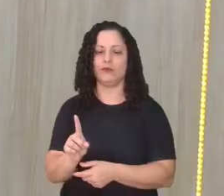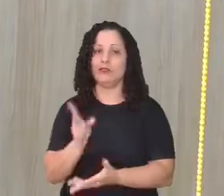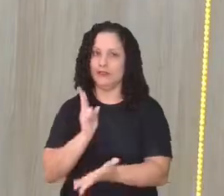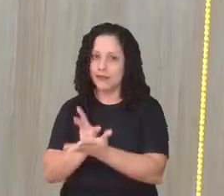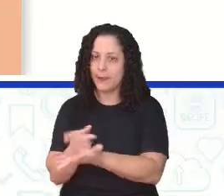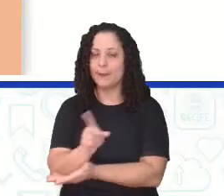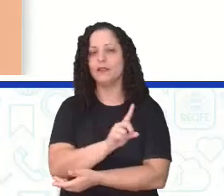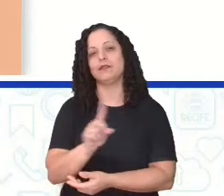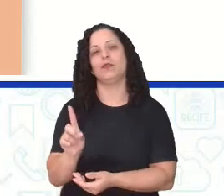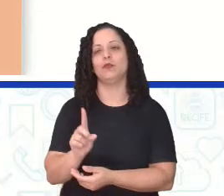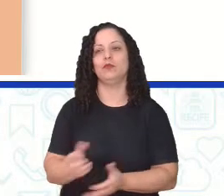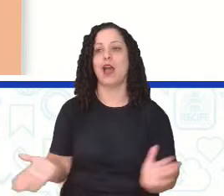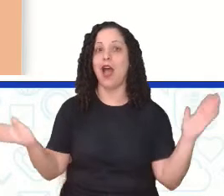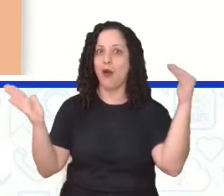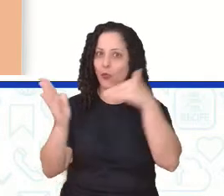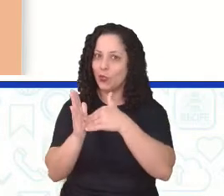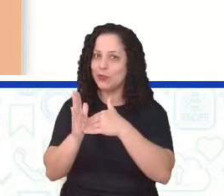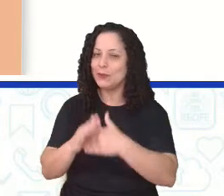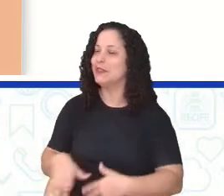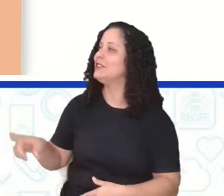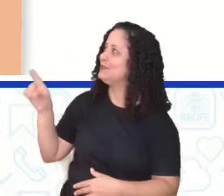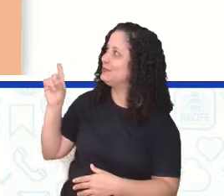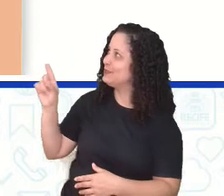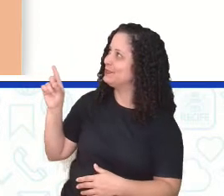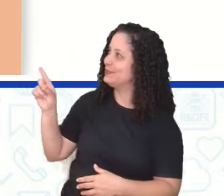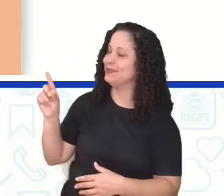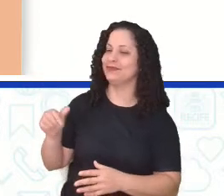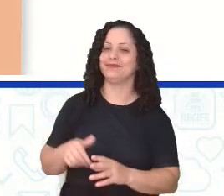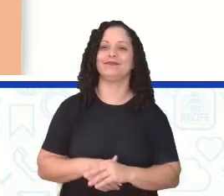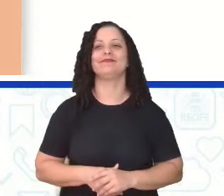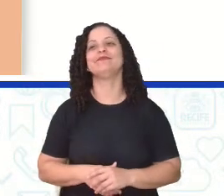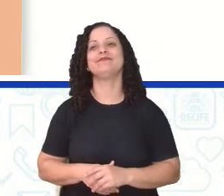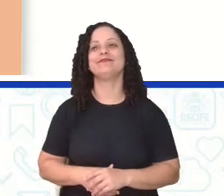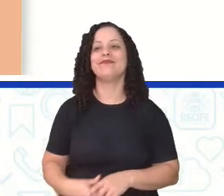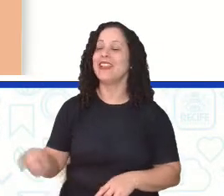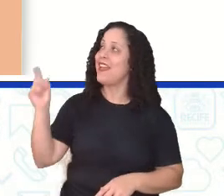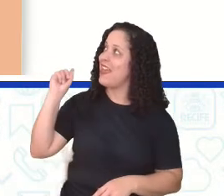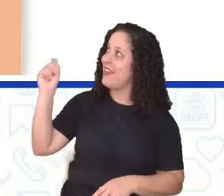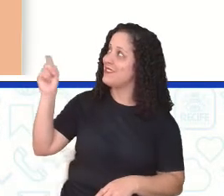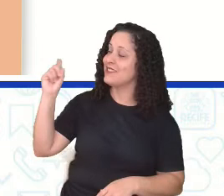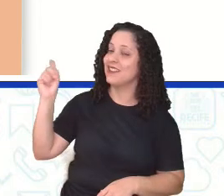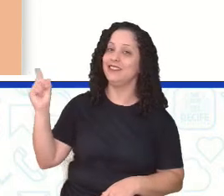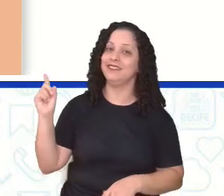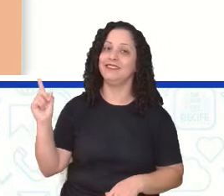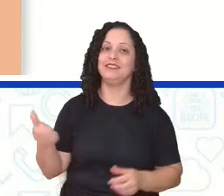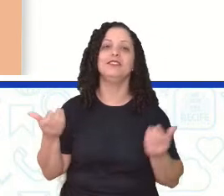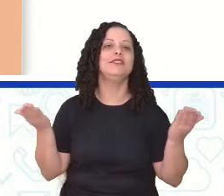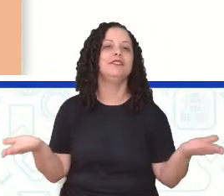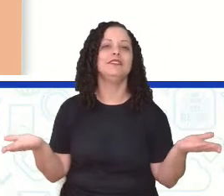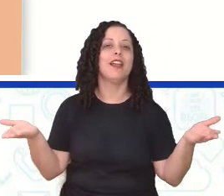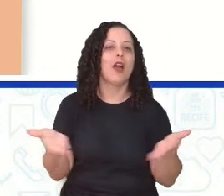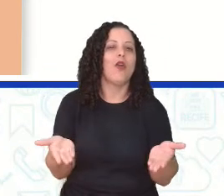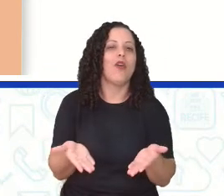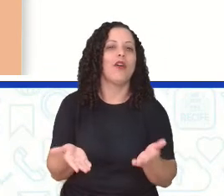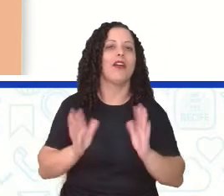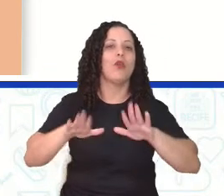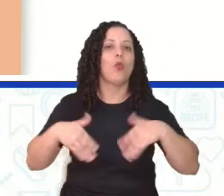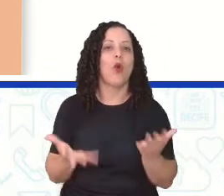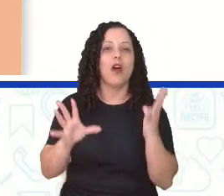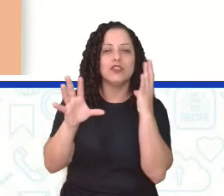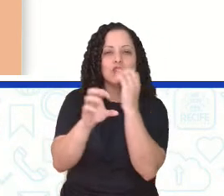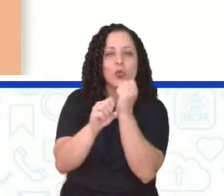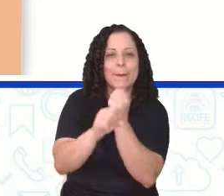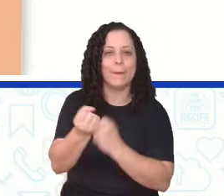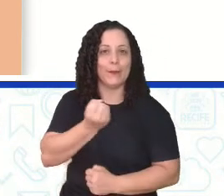lá, a última questão. Deixar essa questão aí, ó. Qual a soma dos números